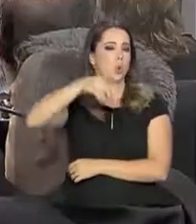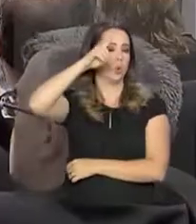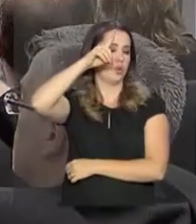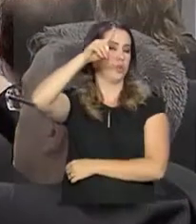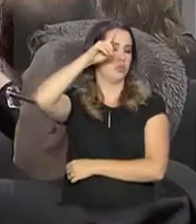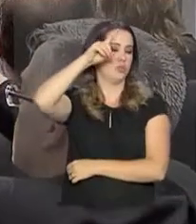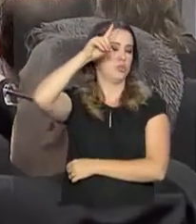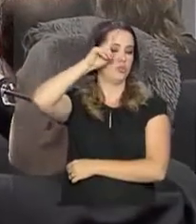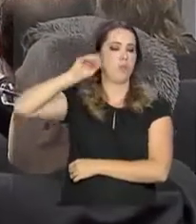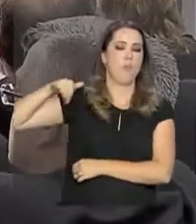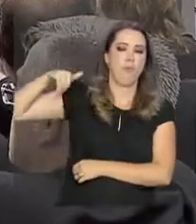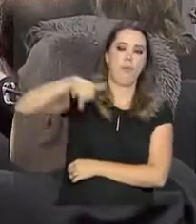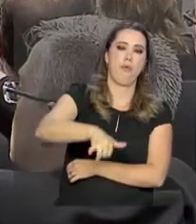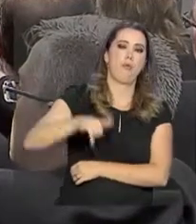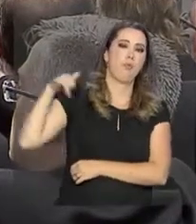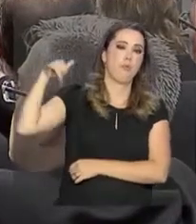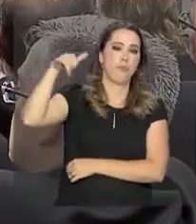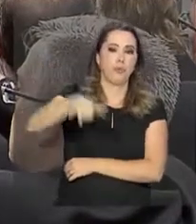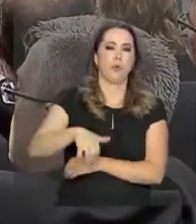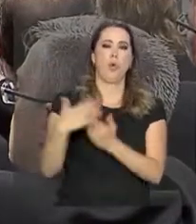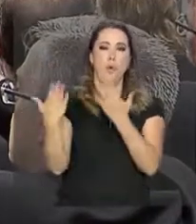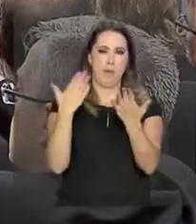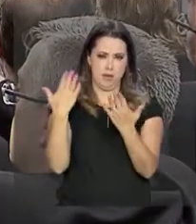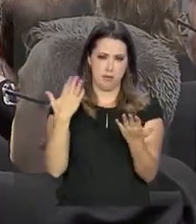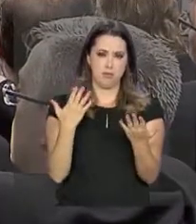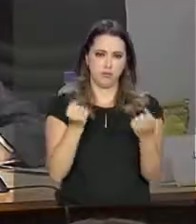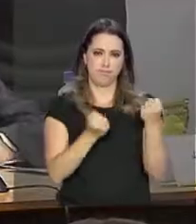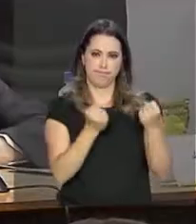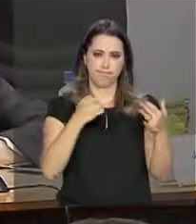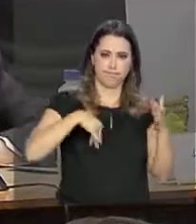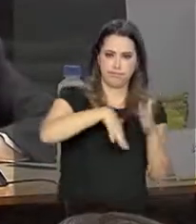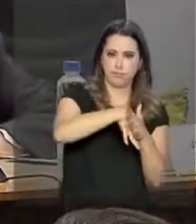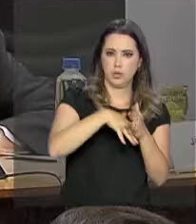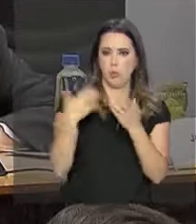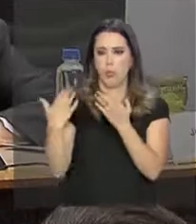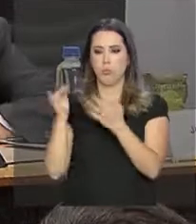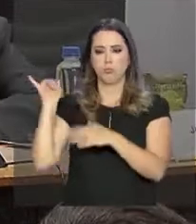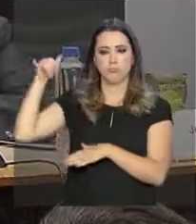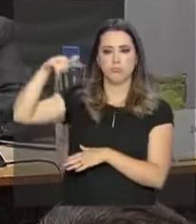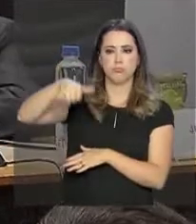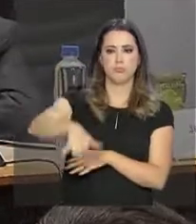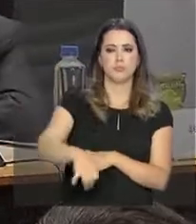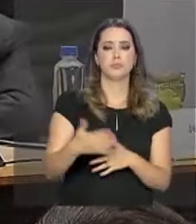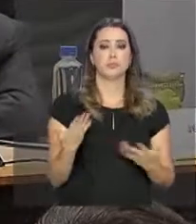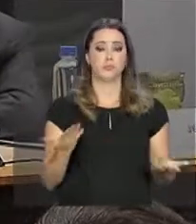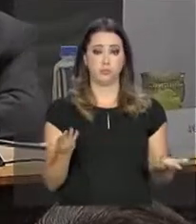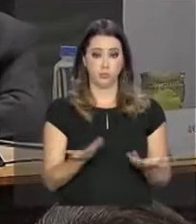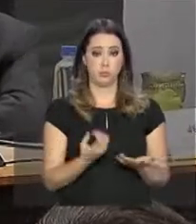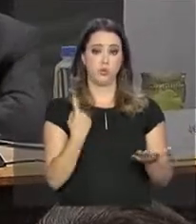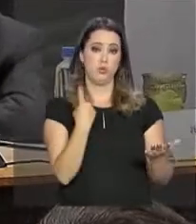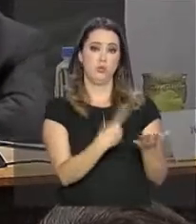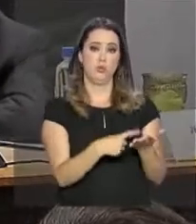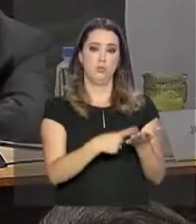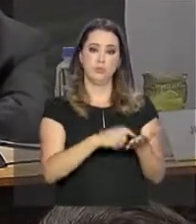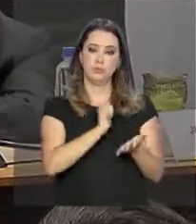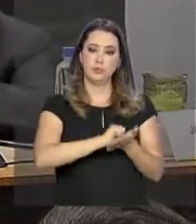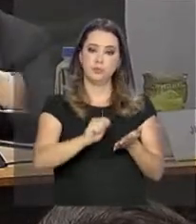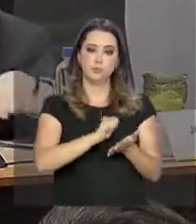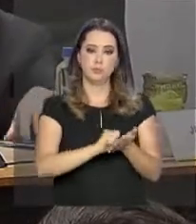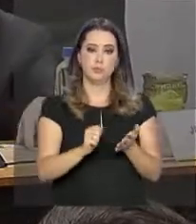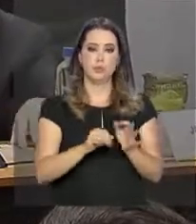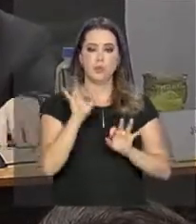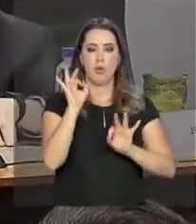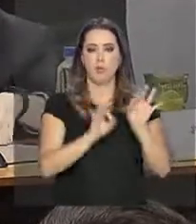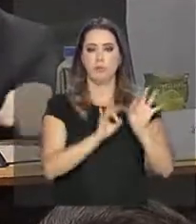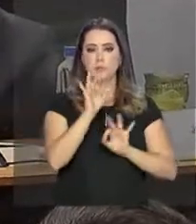país e para tentar reduzir o número de vítimas do trânsito o ministério das cidades assinou um acordo implementou o plano nacional